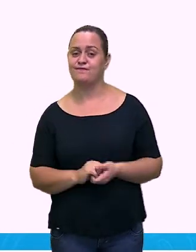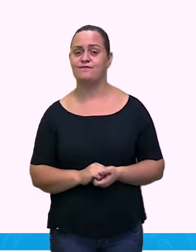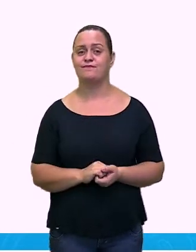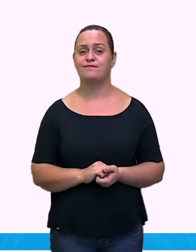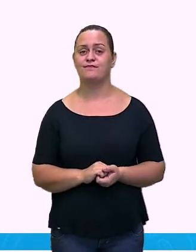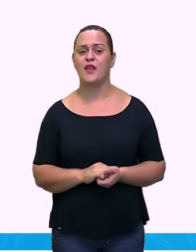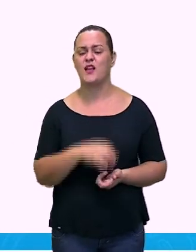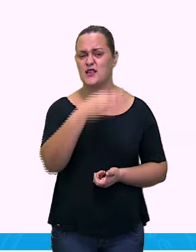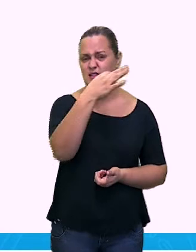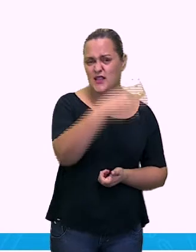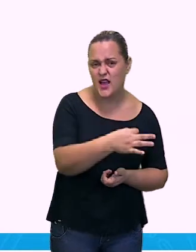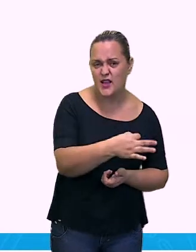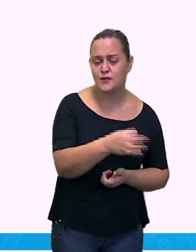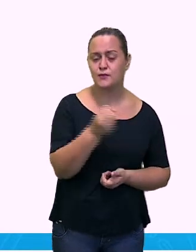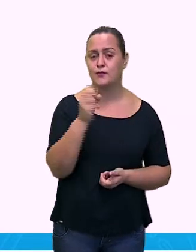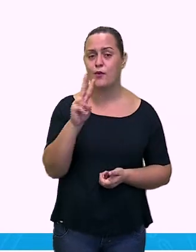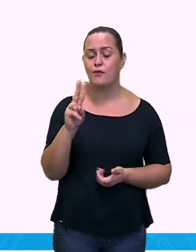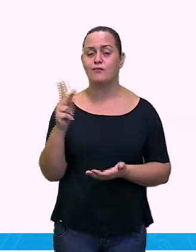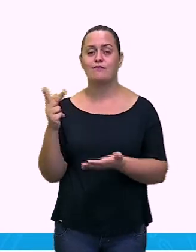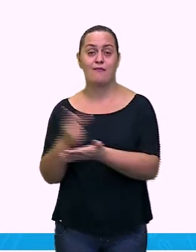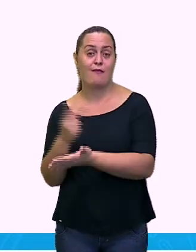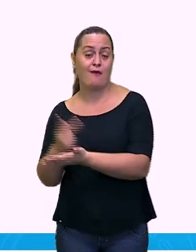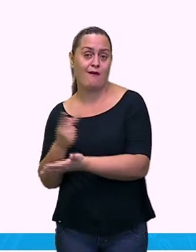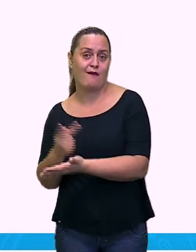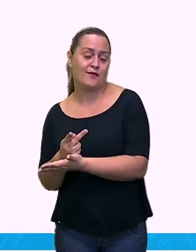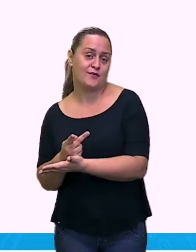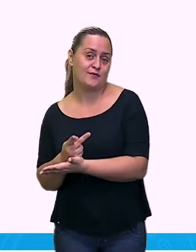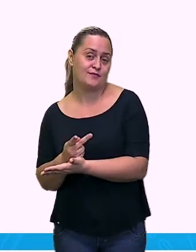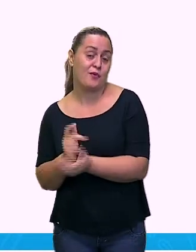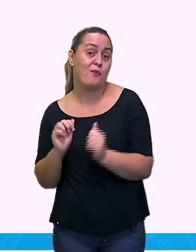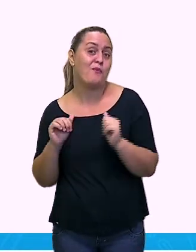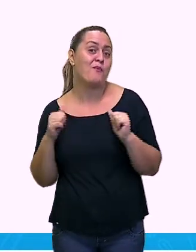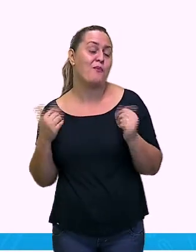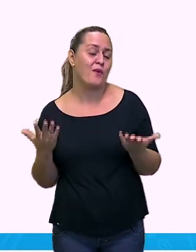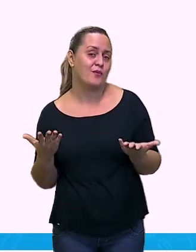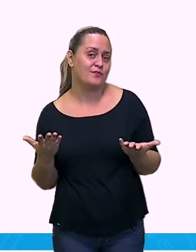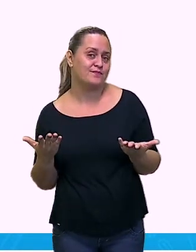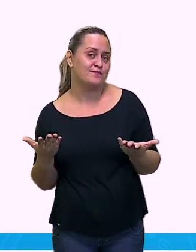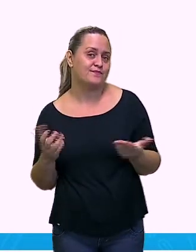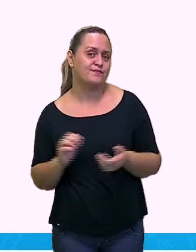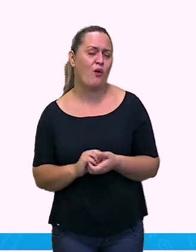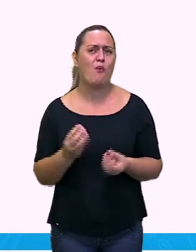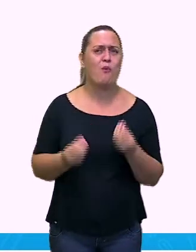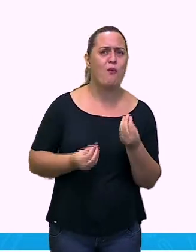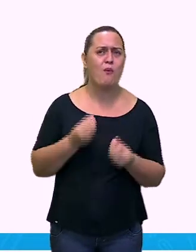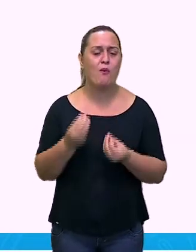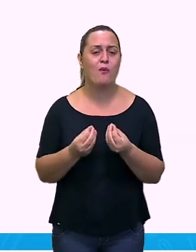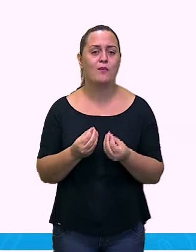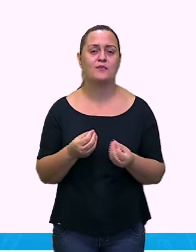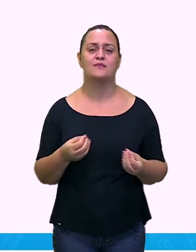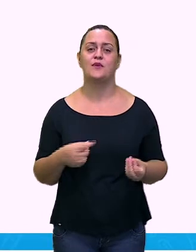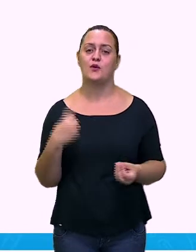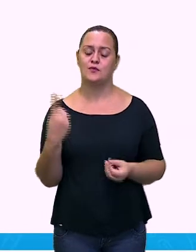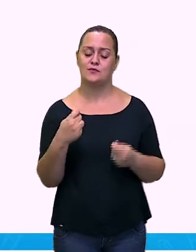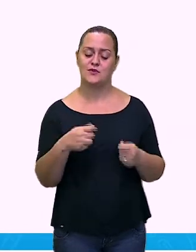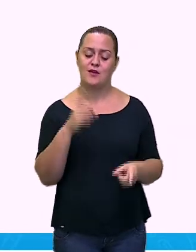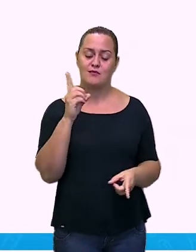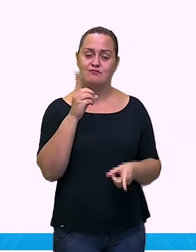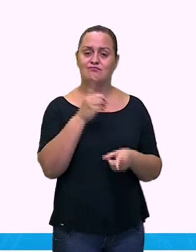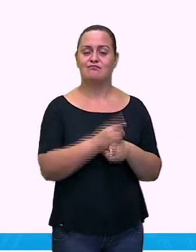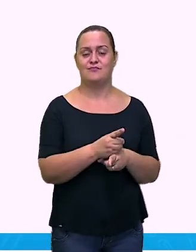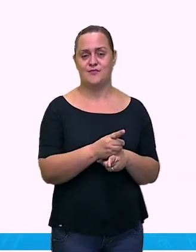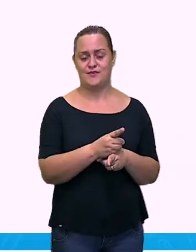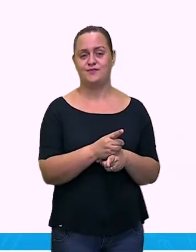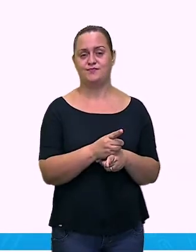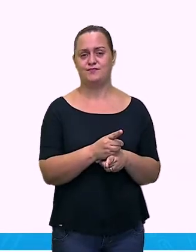como a gente vai fazer isso nós vamos descobrir qual que é o dobro de 4 que que é dobro